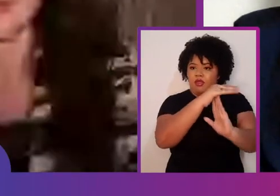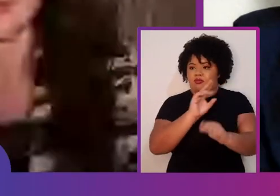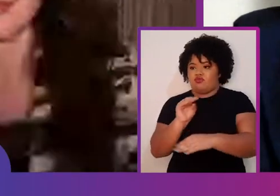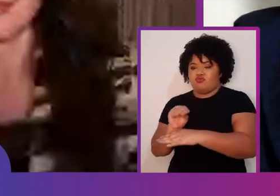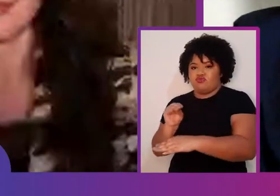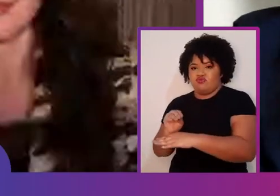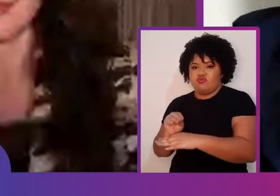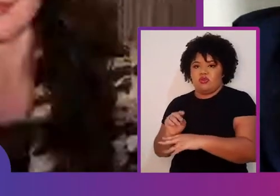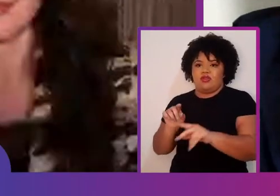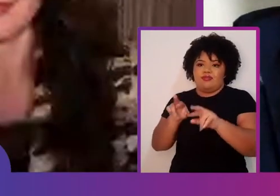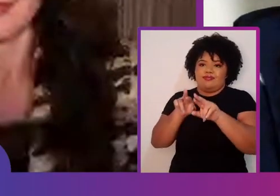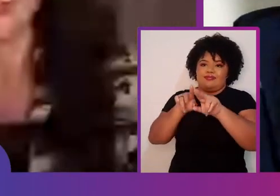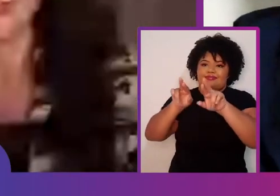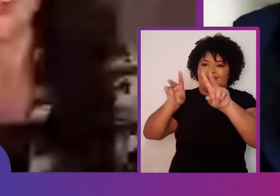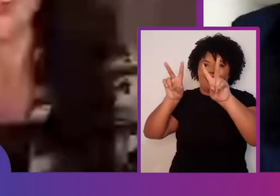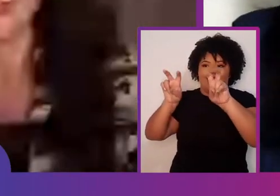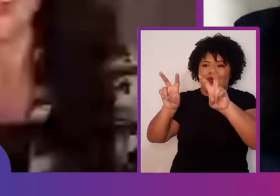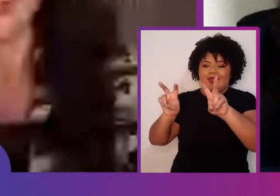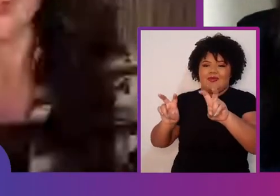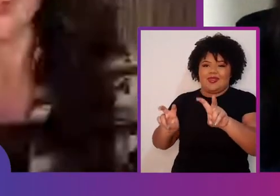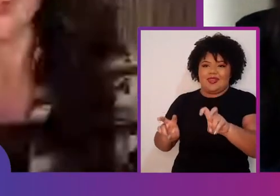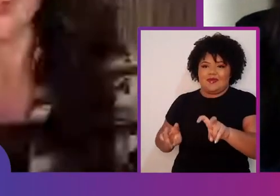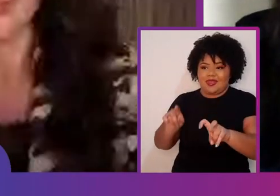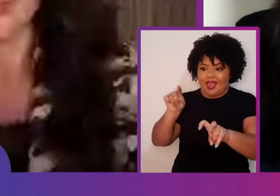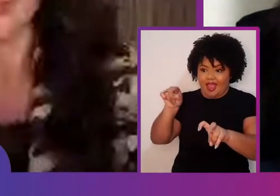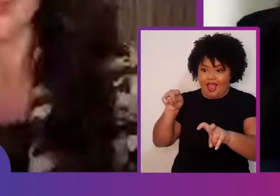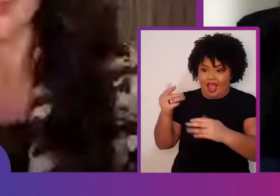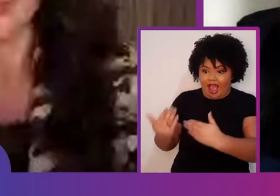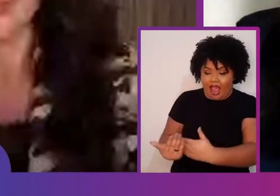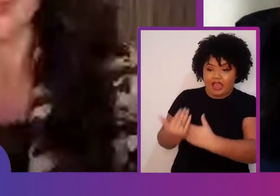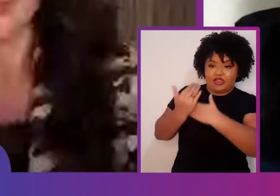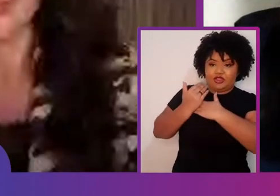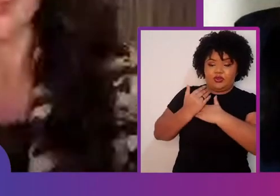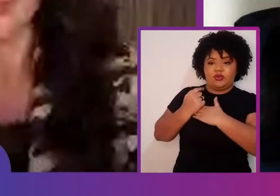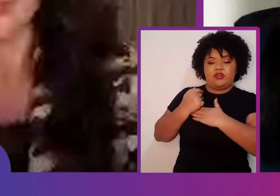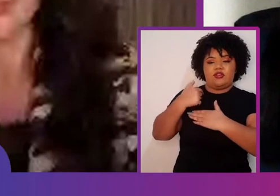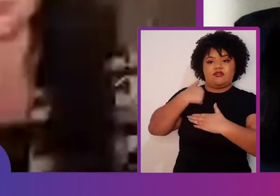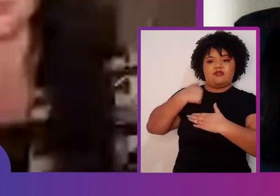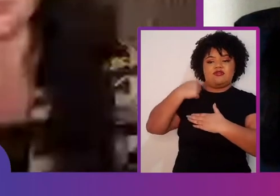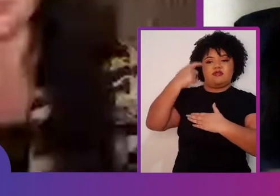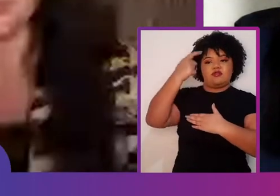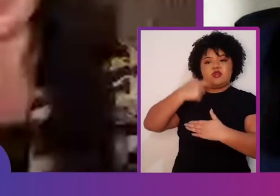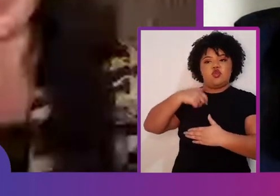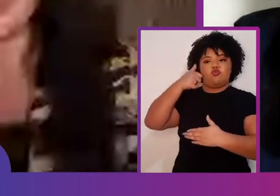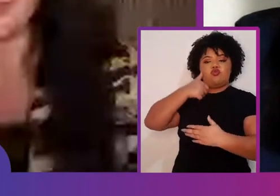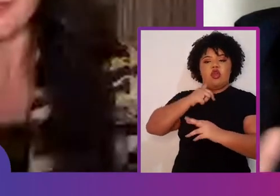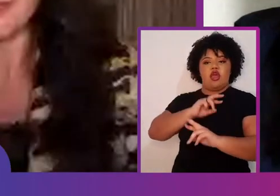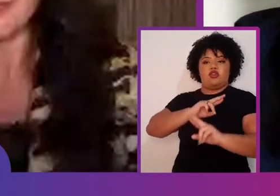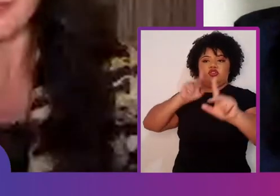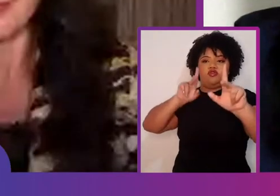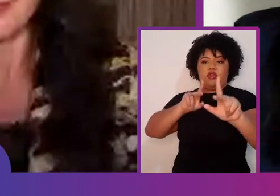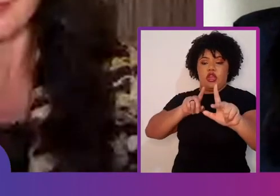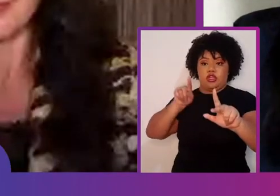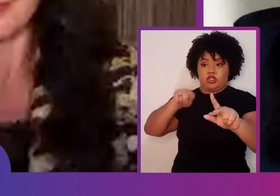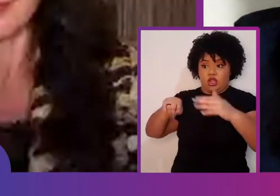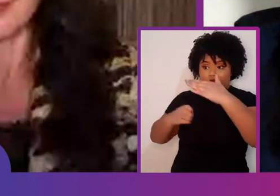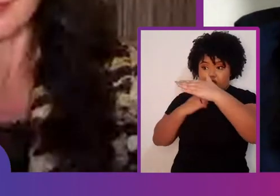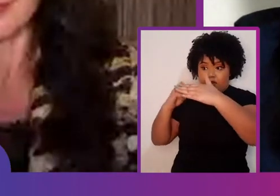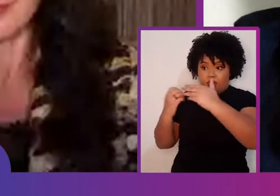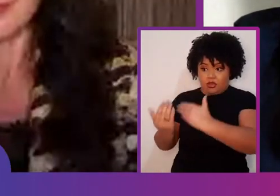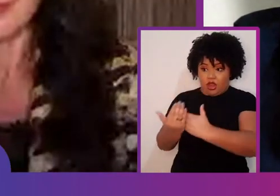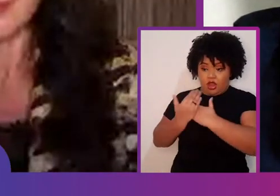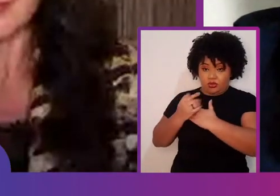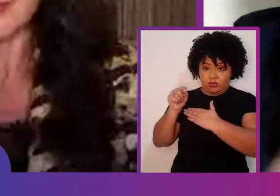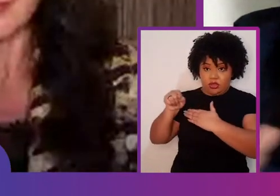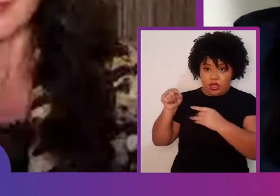diferenciais, que tornam as mulheres diferentes dos homens, e isso aumenta a produtividade de uma forma geral. Nós vivemos essa mesma